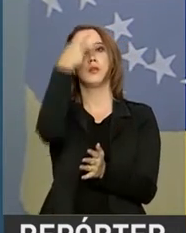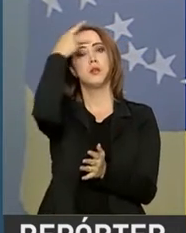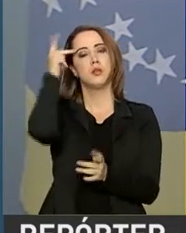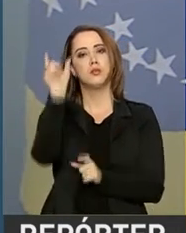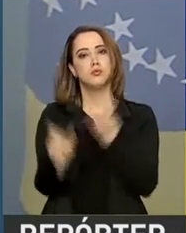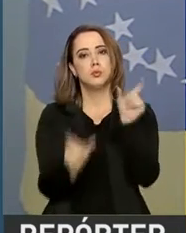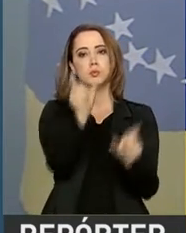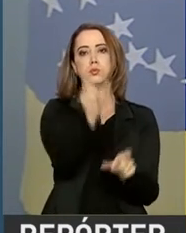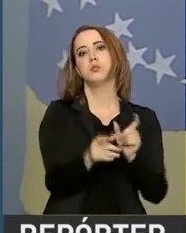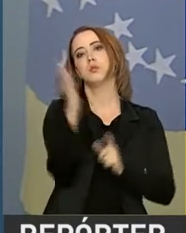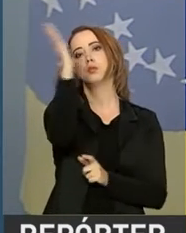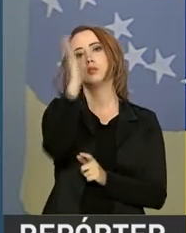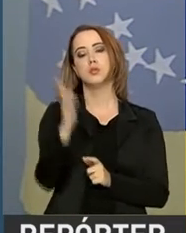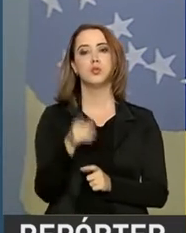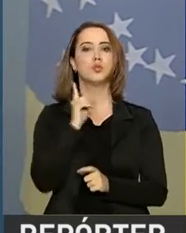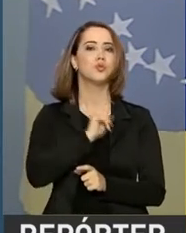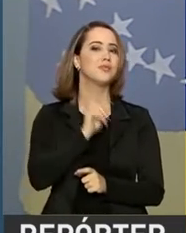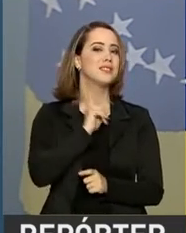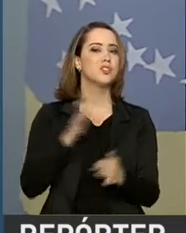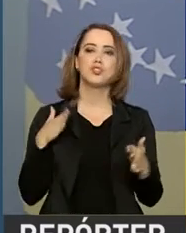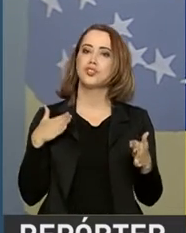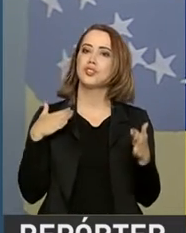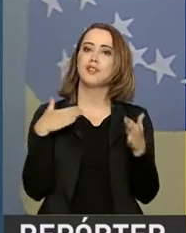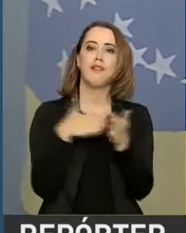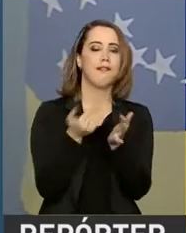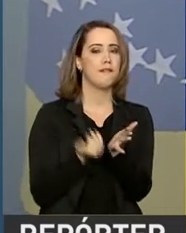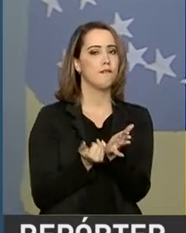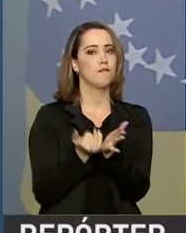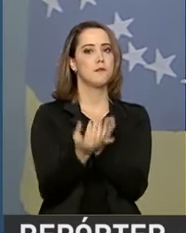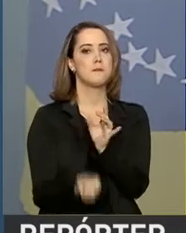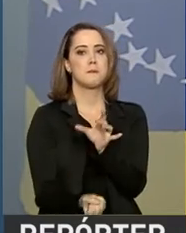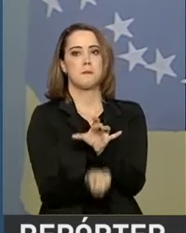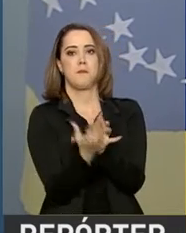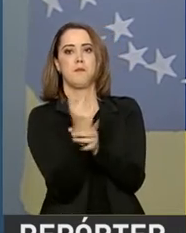brasileiros de minas gerais até a sua foz